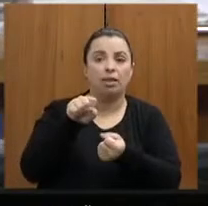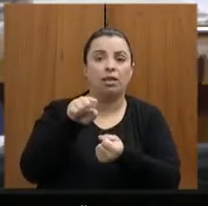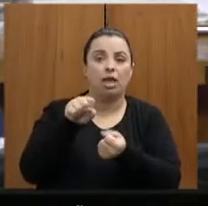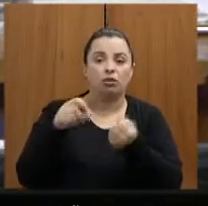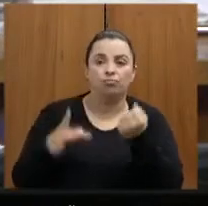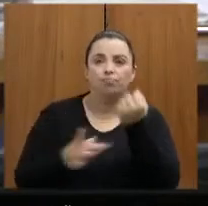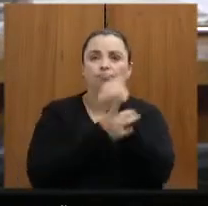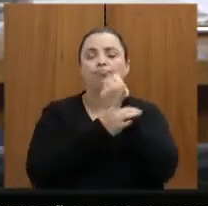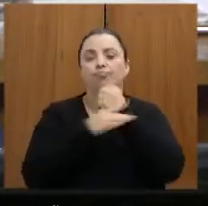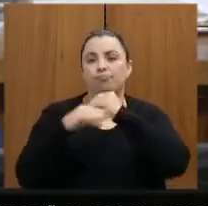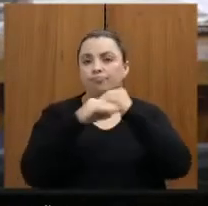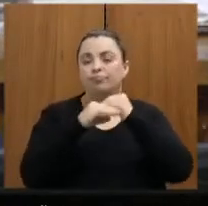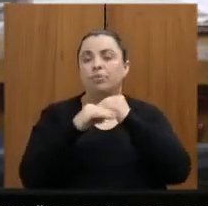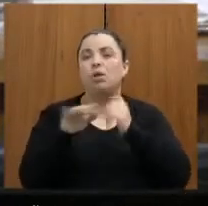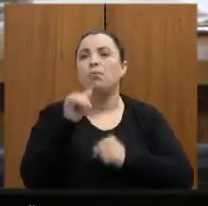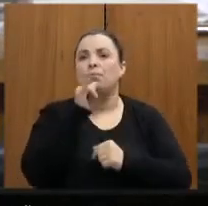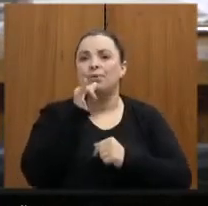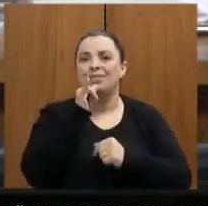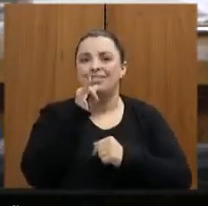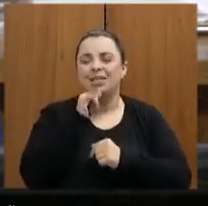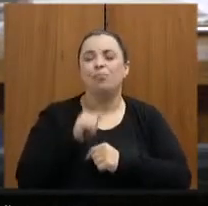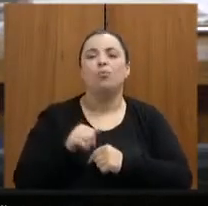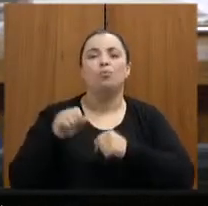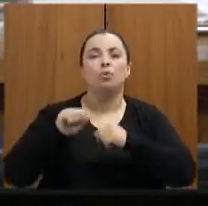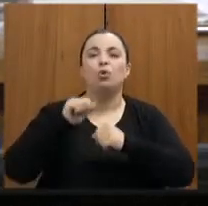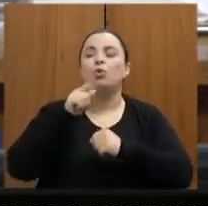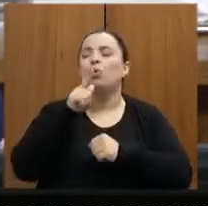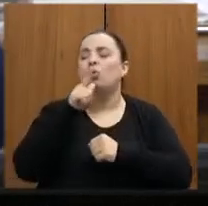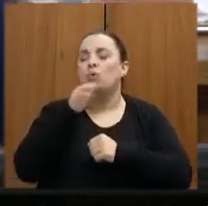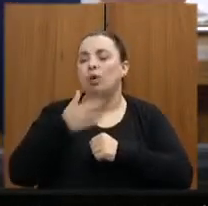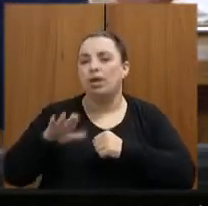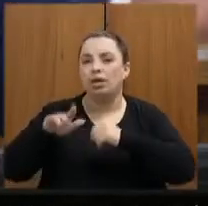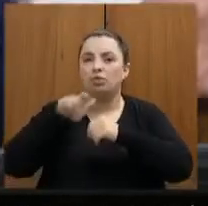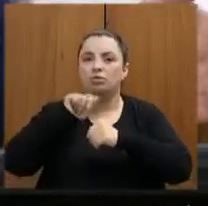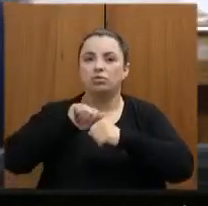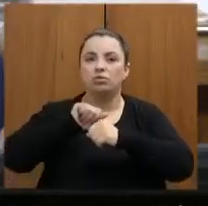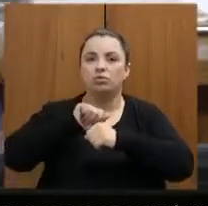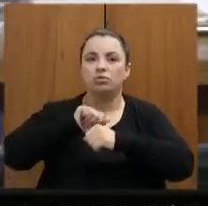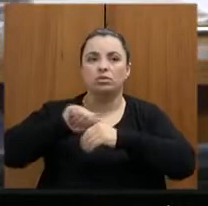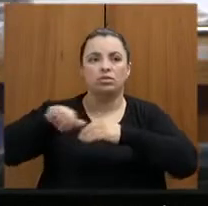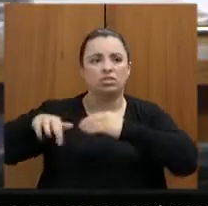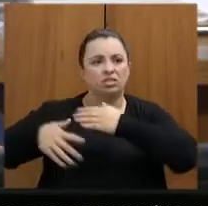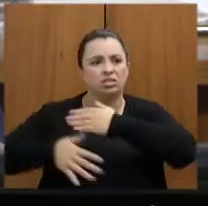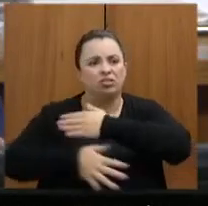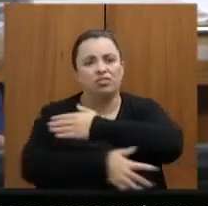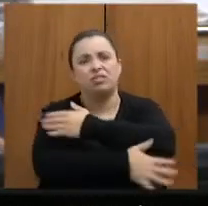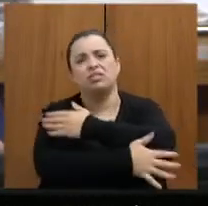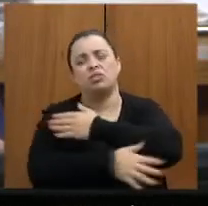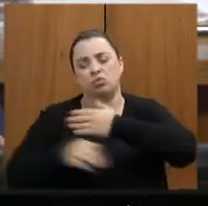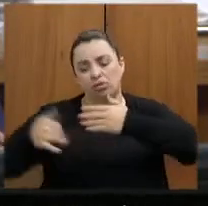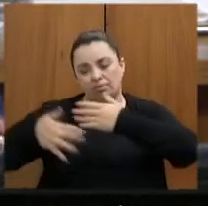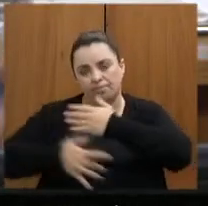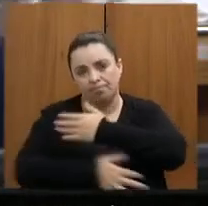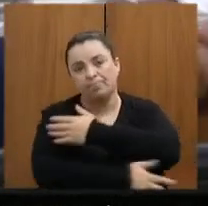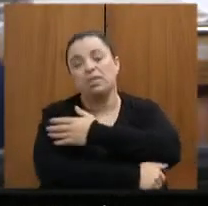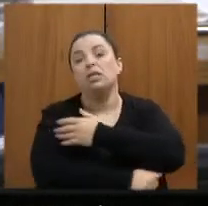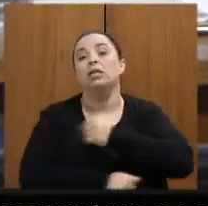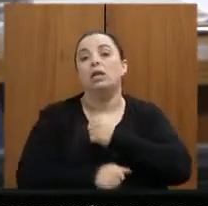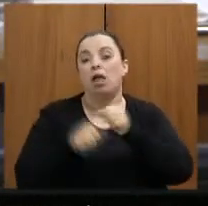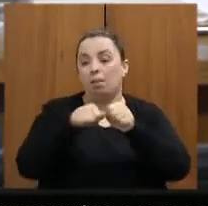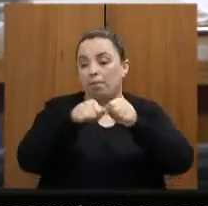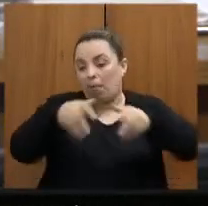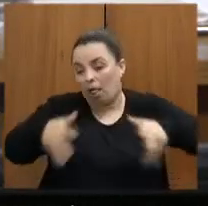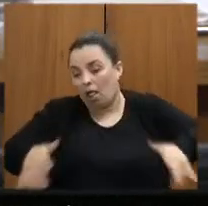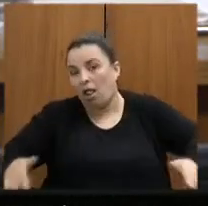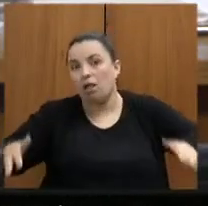sub-bacia do Rio São Francisco nós temos um trabalho feito de revitalização dessa sub-bacia Para poder melhorar a